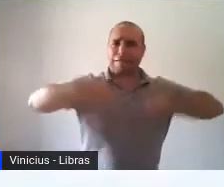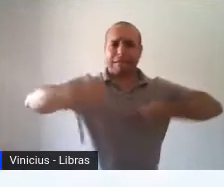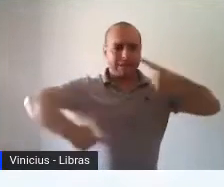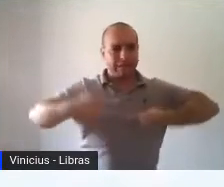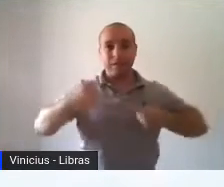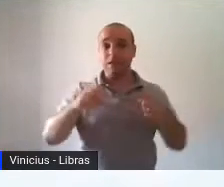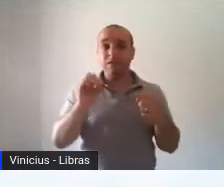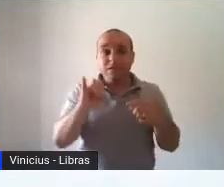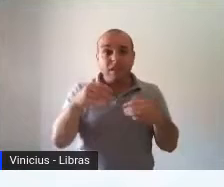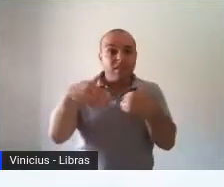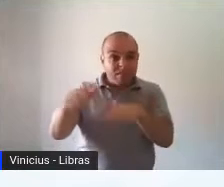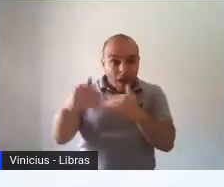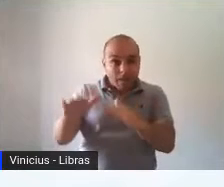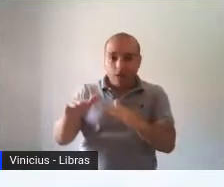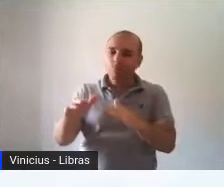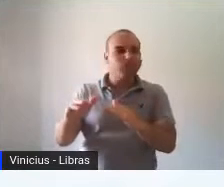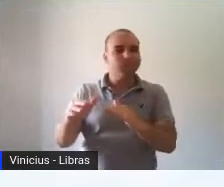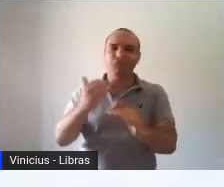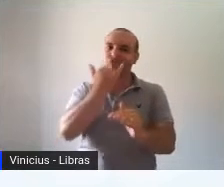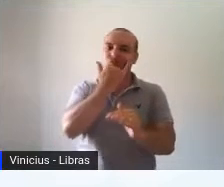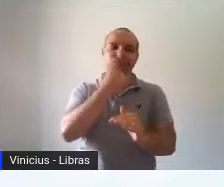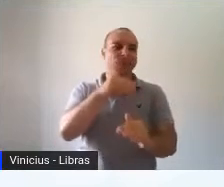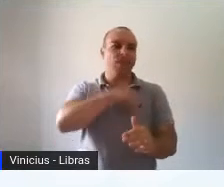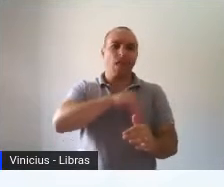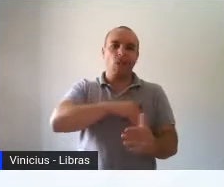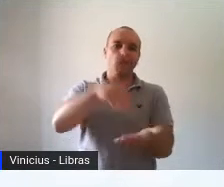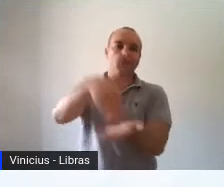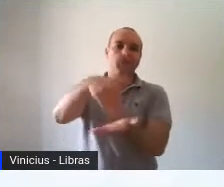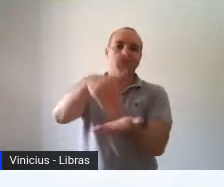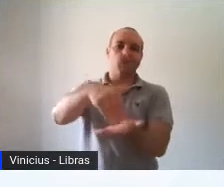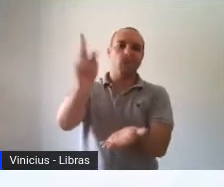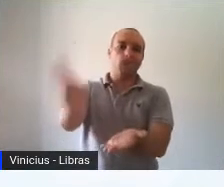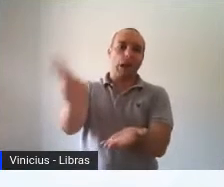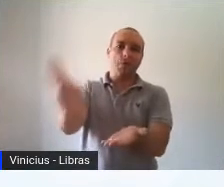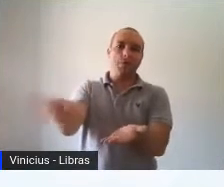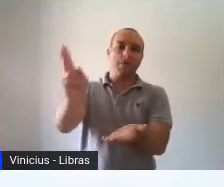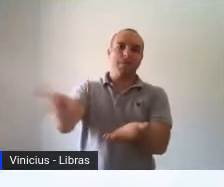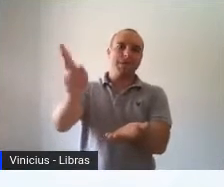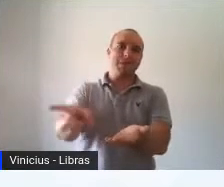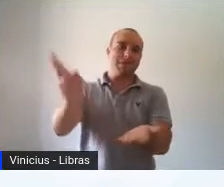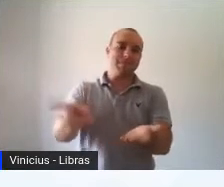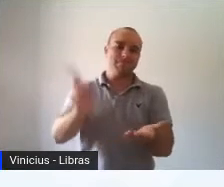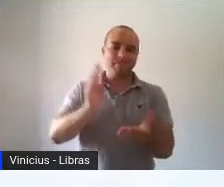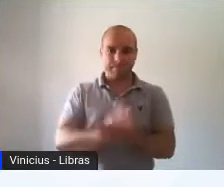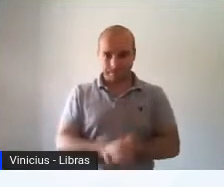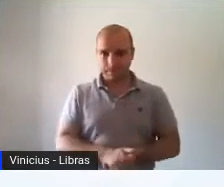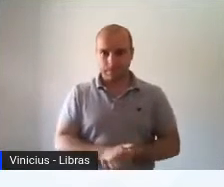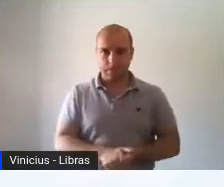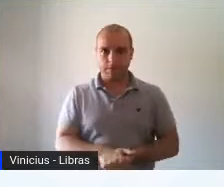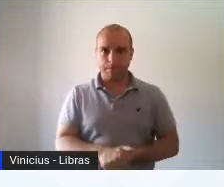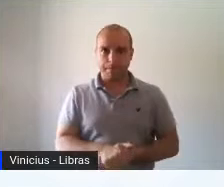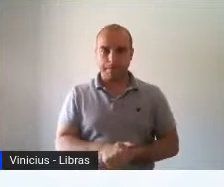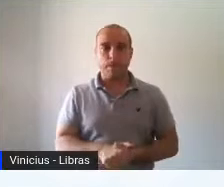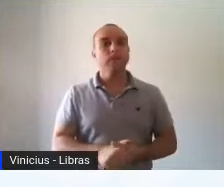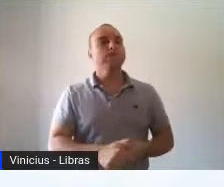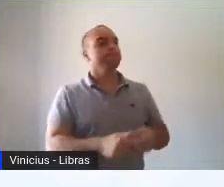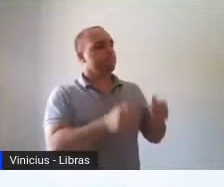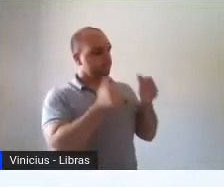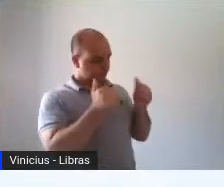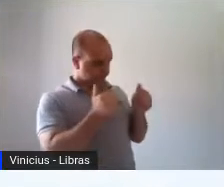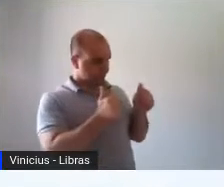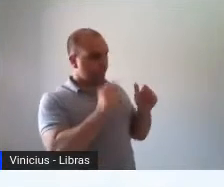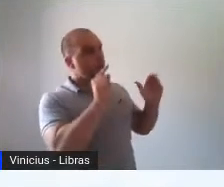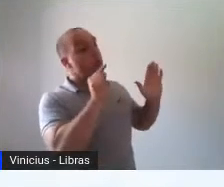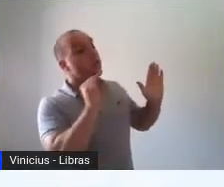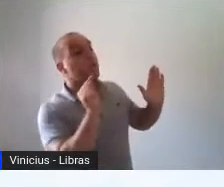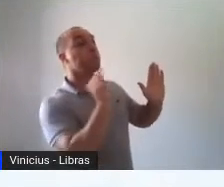gente vem avançando nos últimos anos. Sandro, clareia aqui para nós quais são as categorias de trabalhadores que são beneficiados